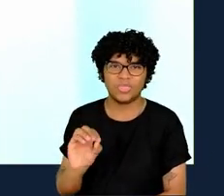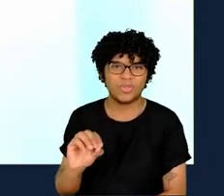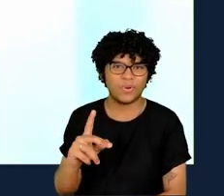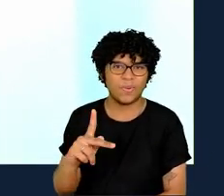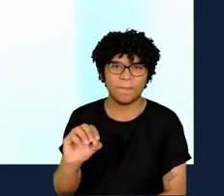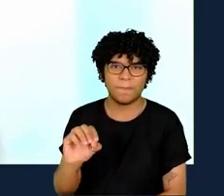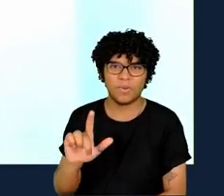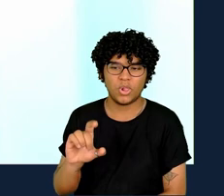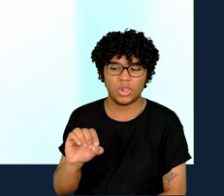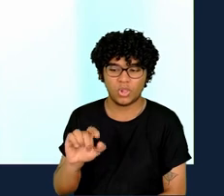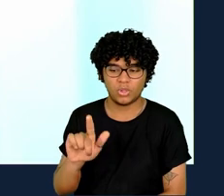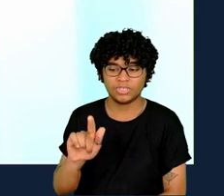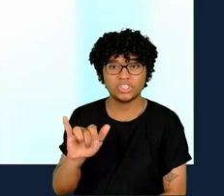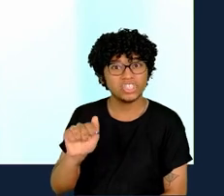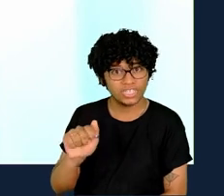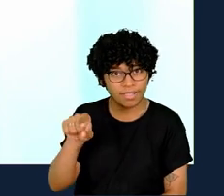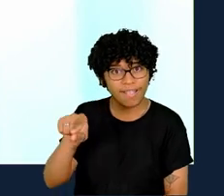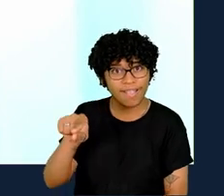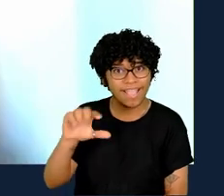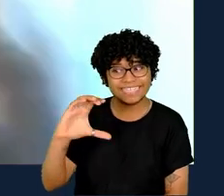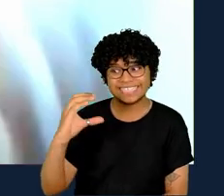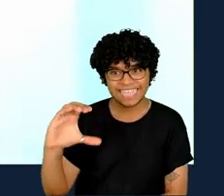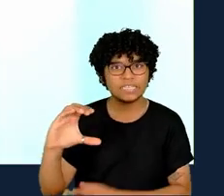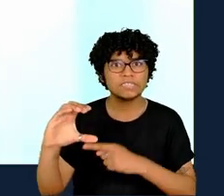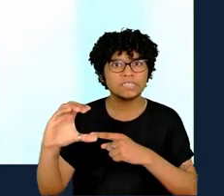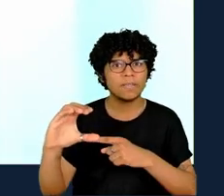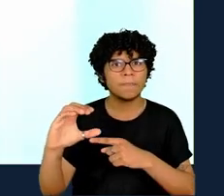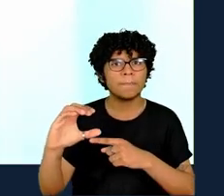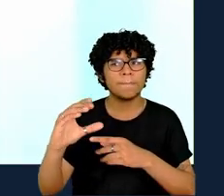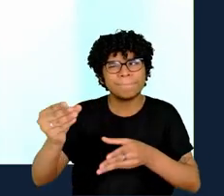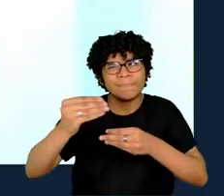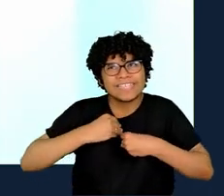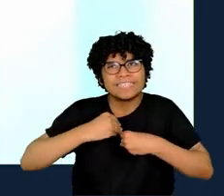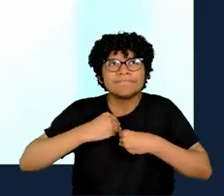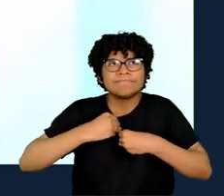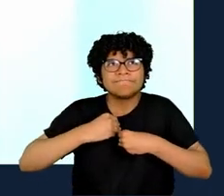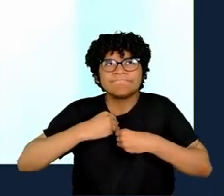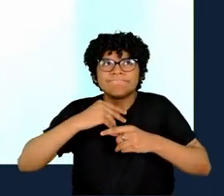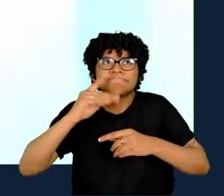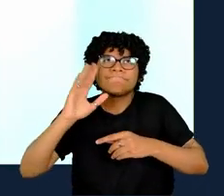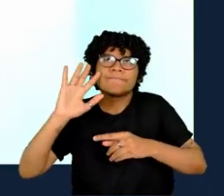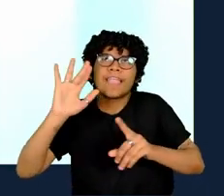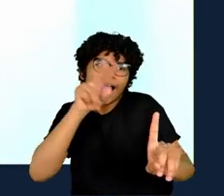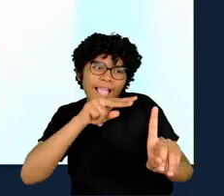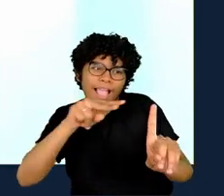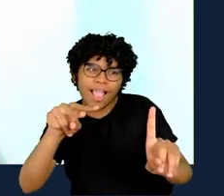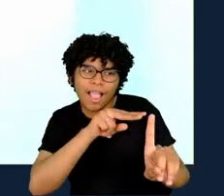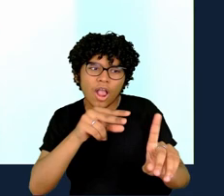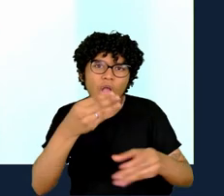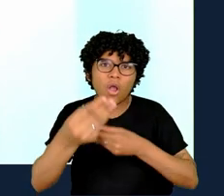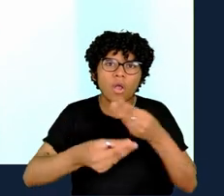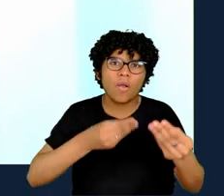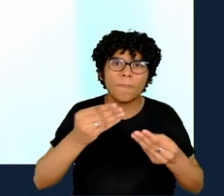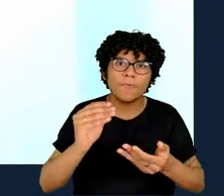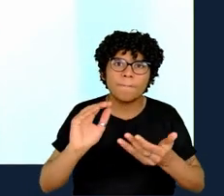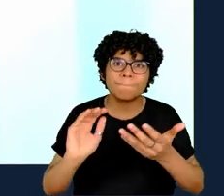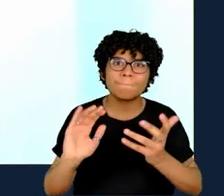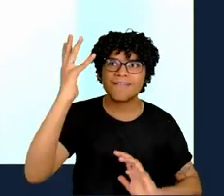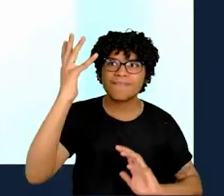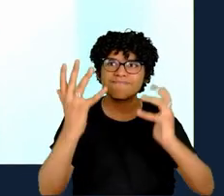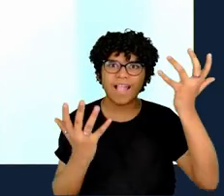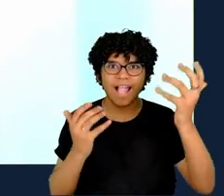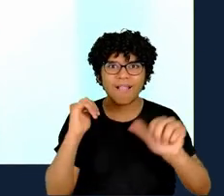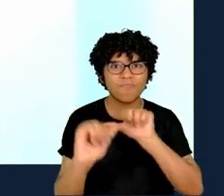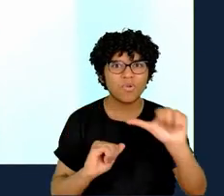não só a questão cultural, mas também essa abrangência sobre mudanças climáticas, né? Sobre a crise que a gente